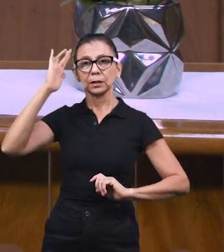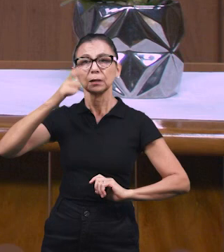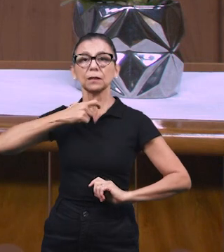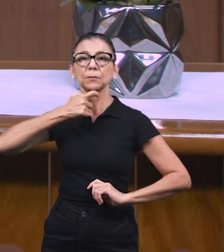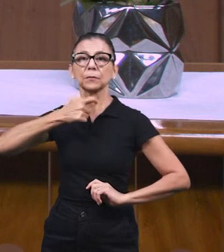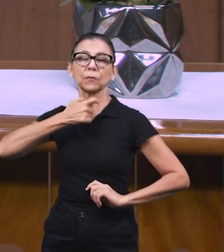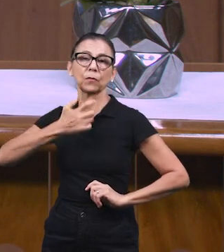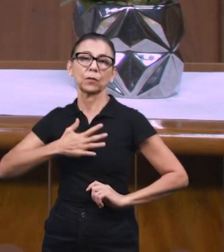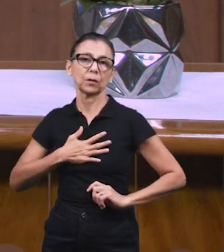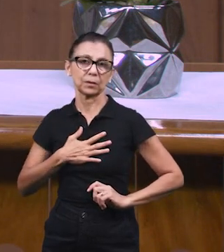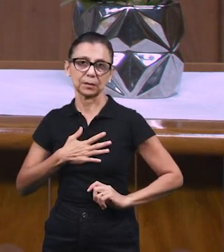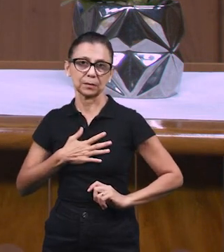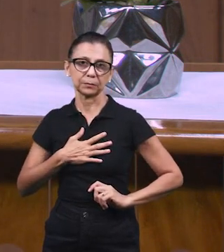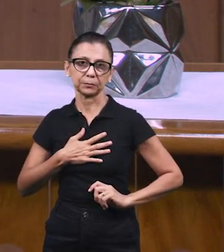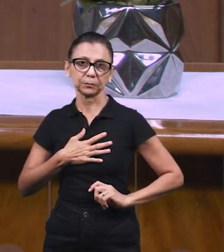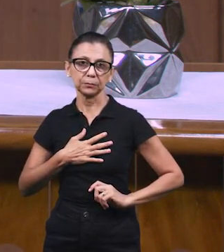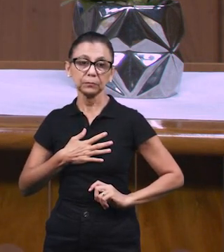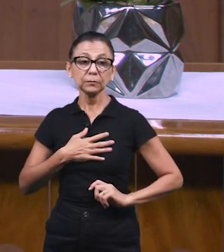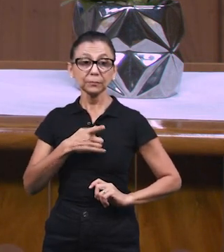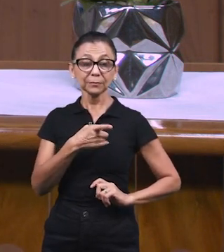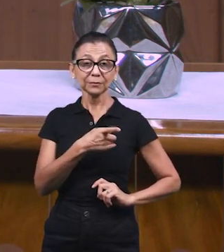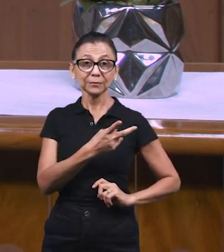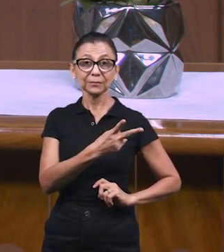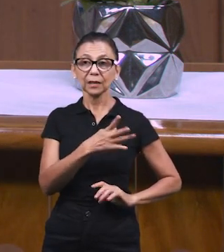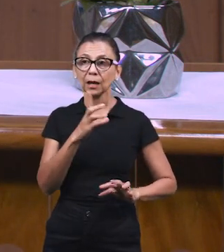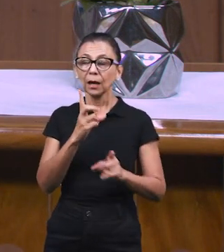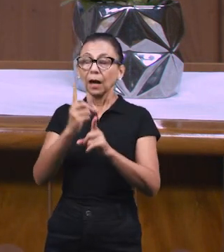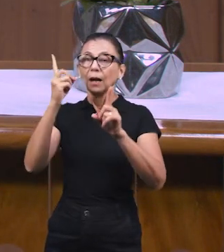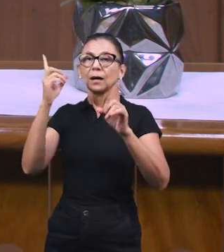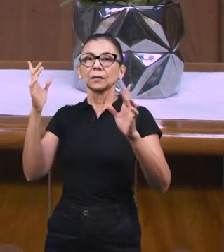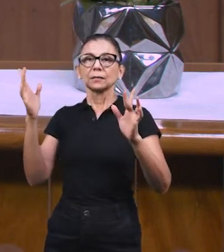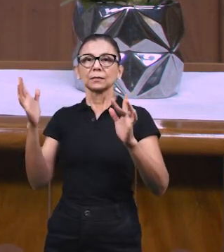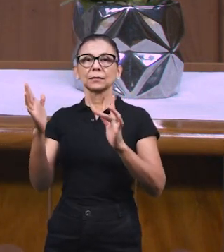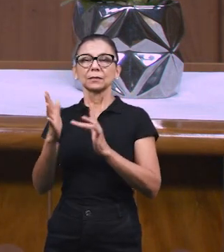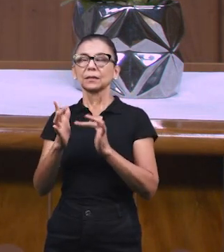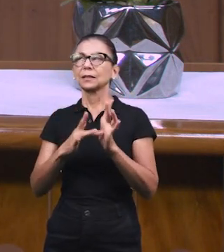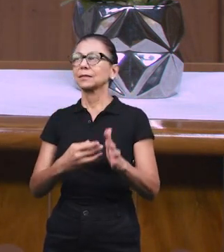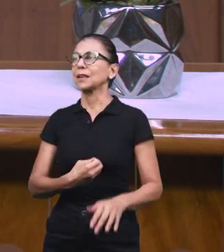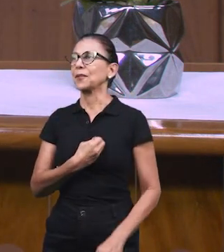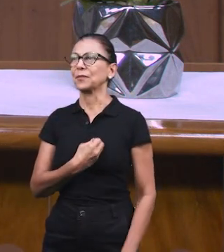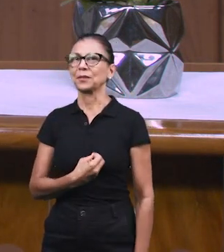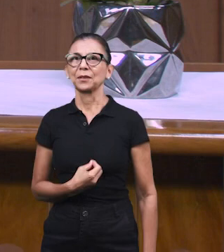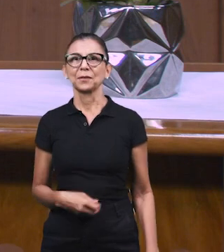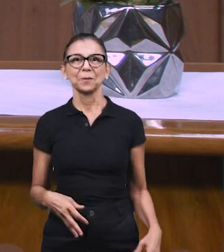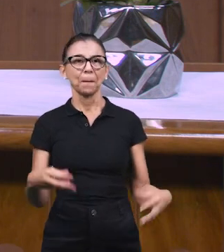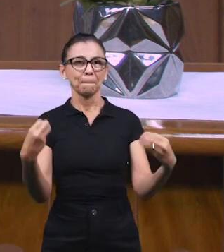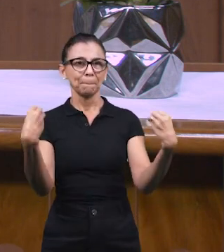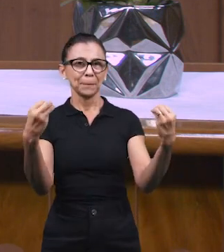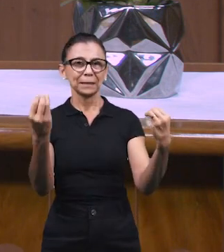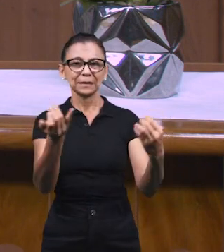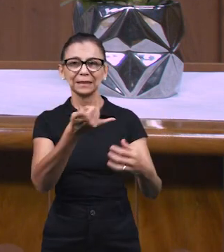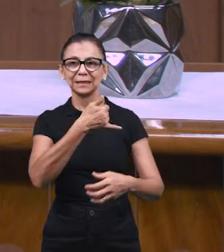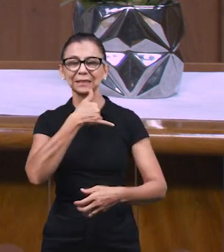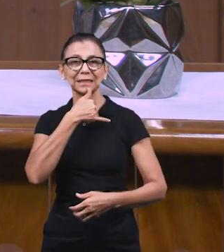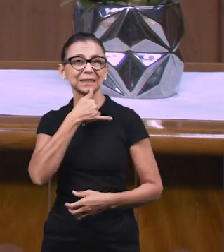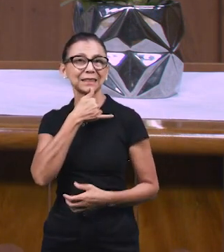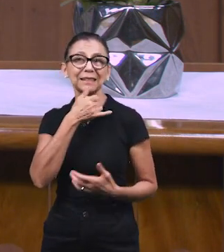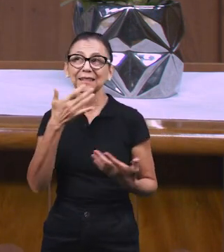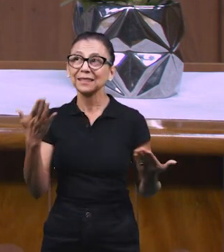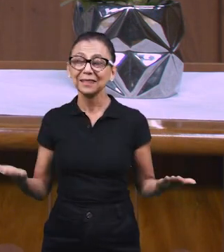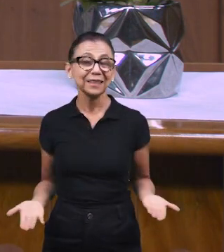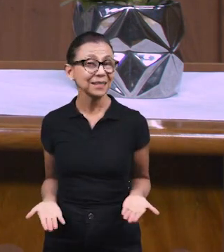discípulos descobriram naquele momento. Jesus está vivo. Não há razão para a tristeza.